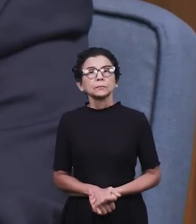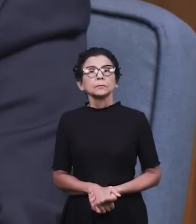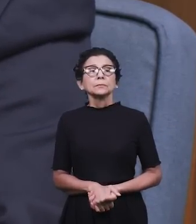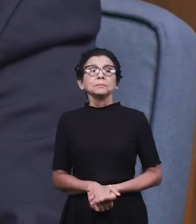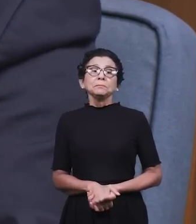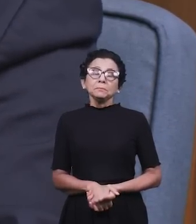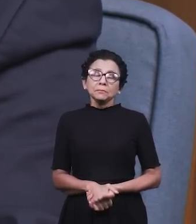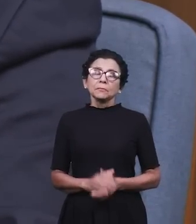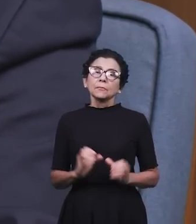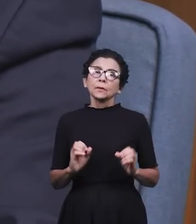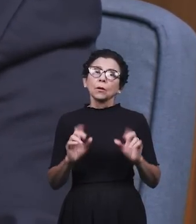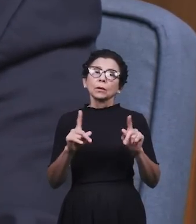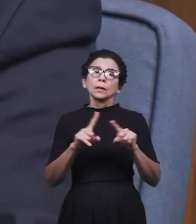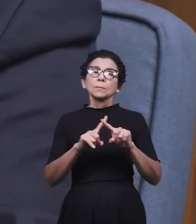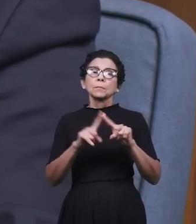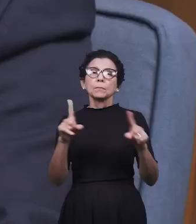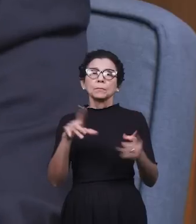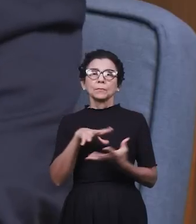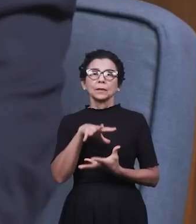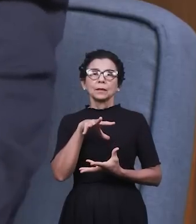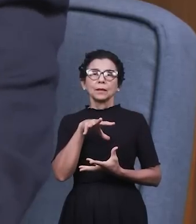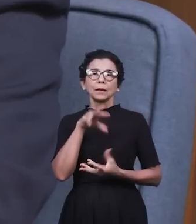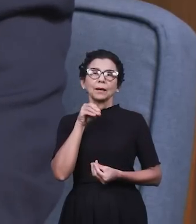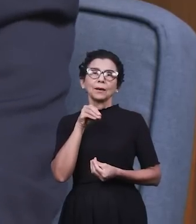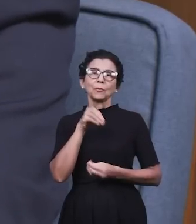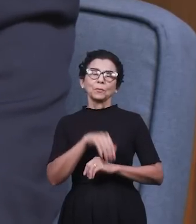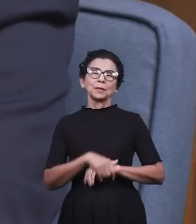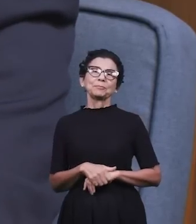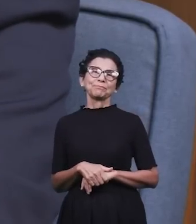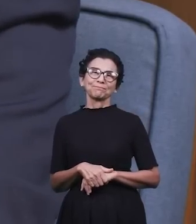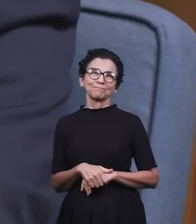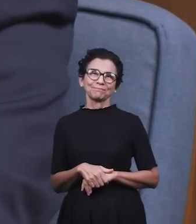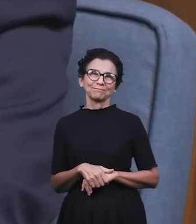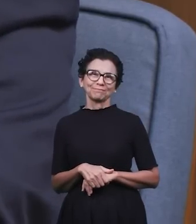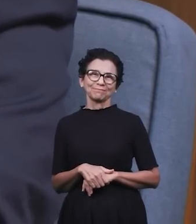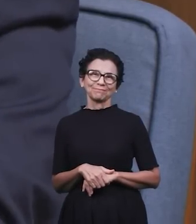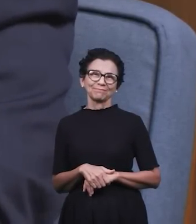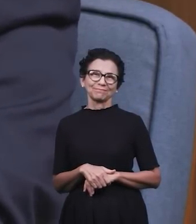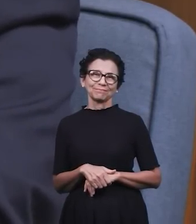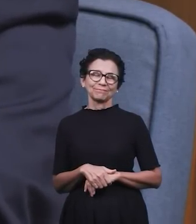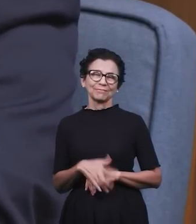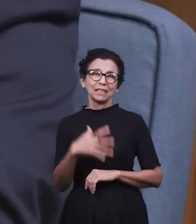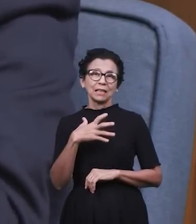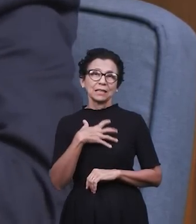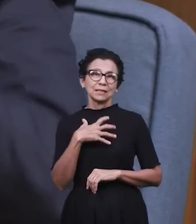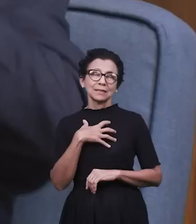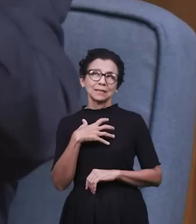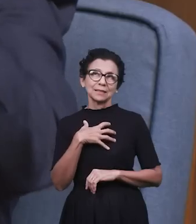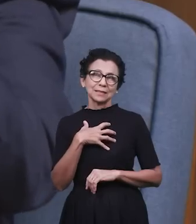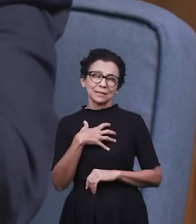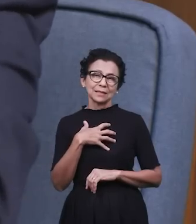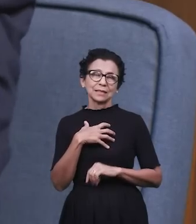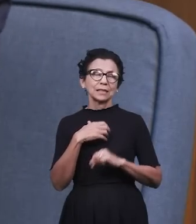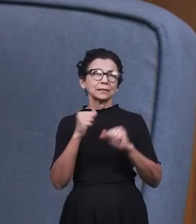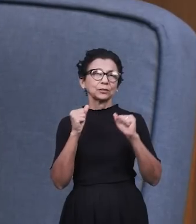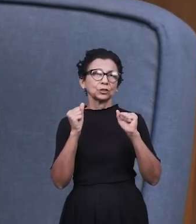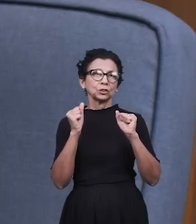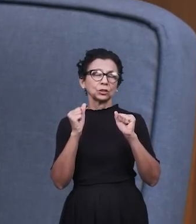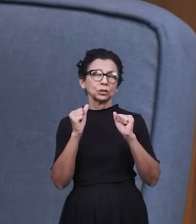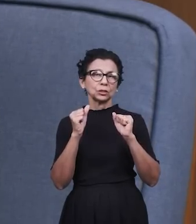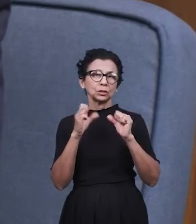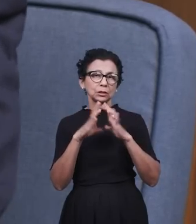a alma do homem. Não se nutre com isso. Não adianta pregação bonita,